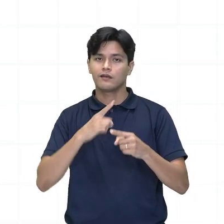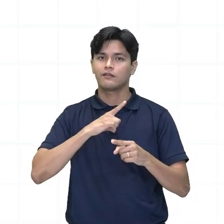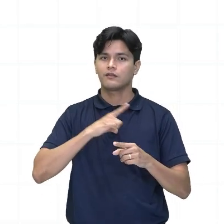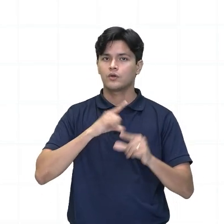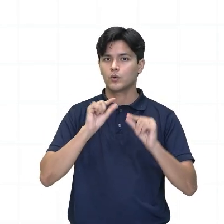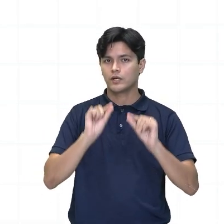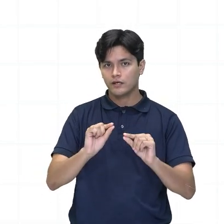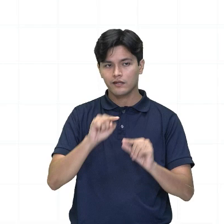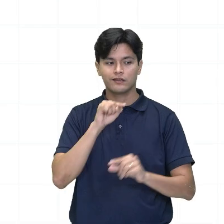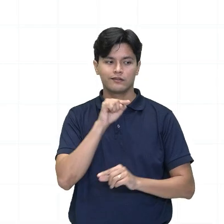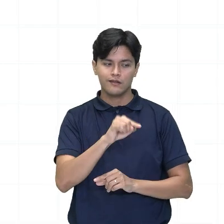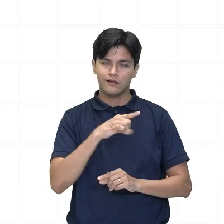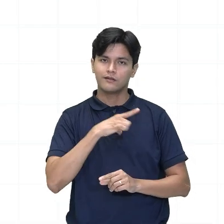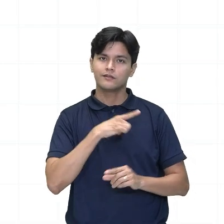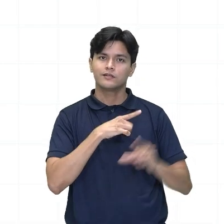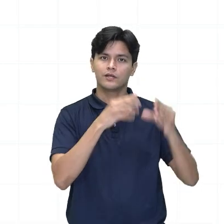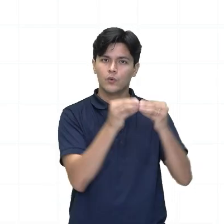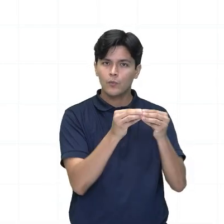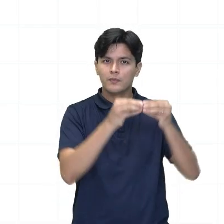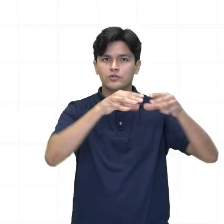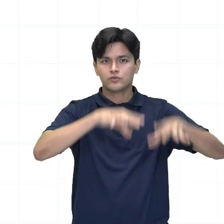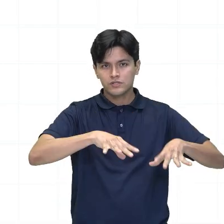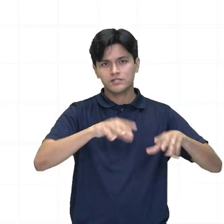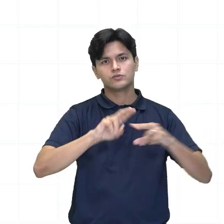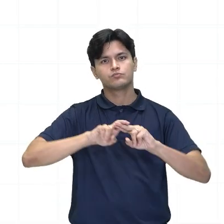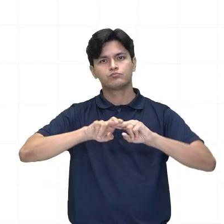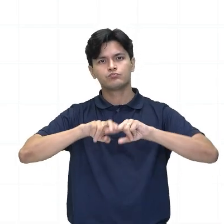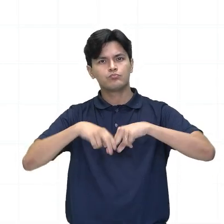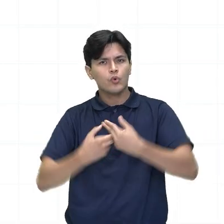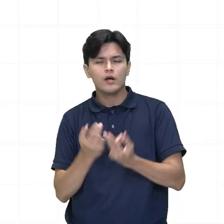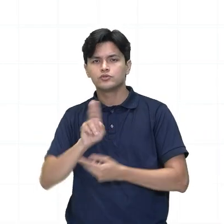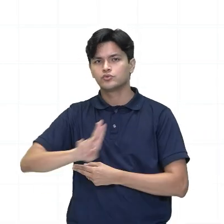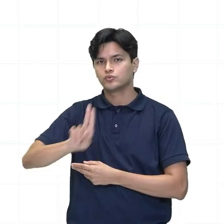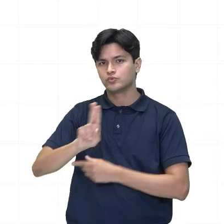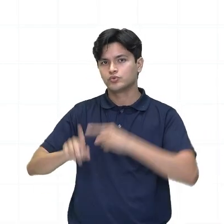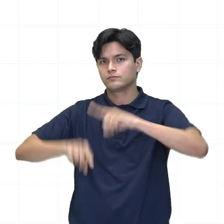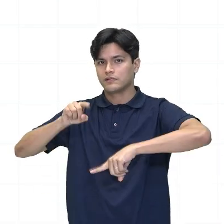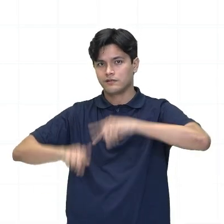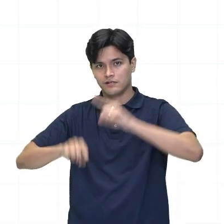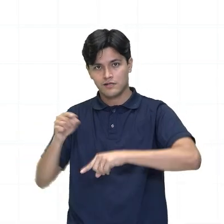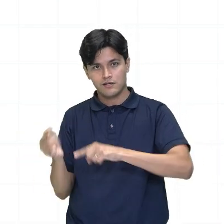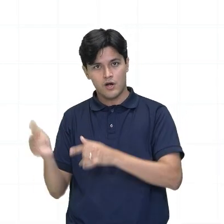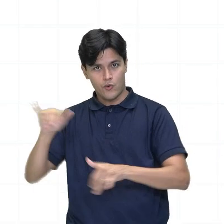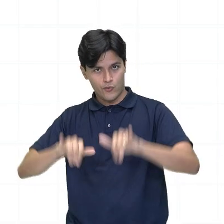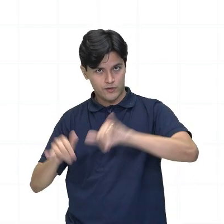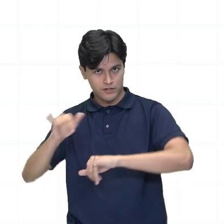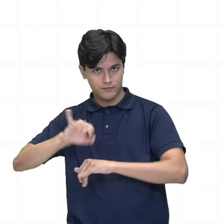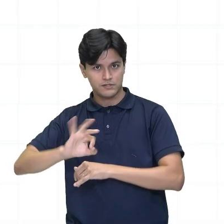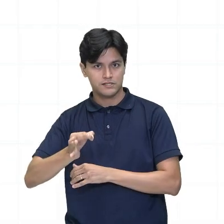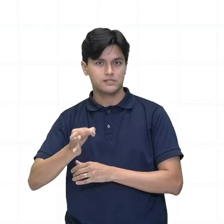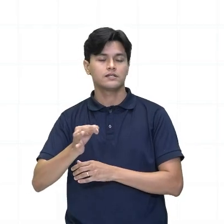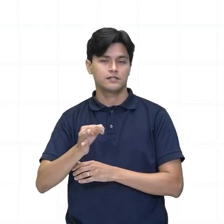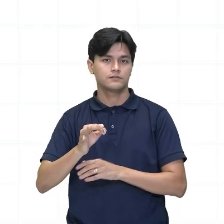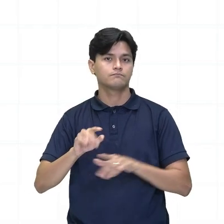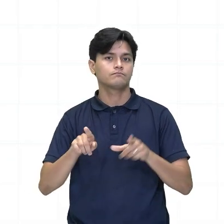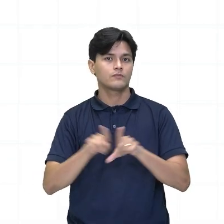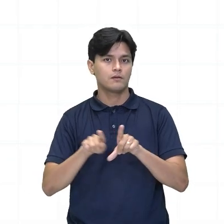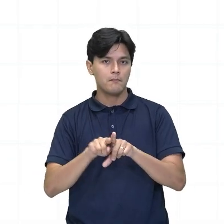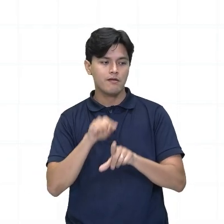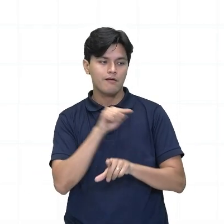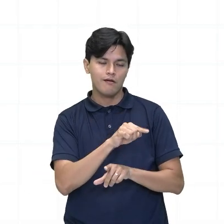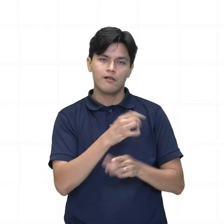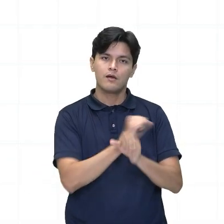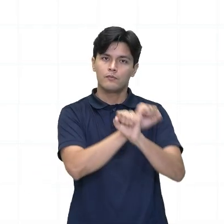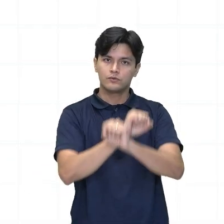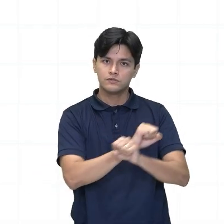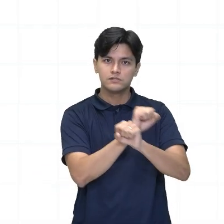né, causado pelos produtos químicos, para essa proteção natural e tão importante do nosso